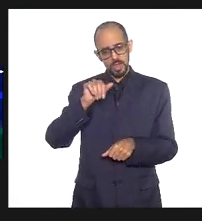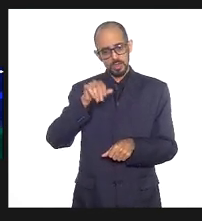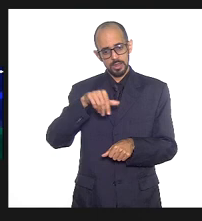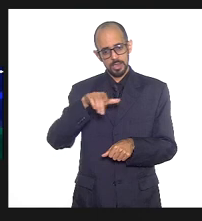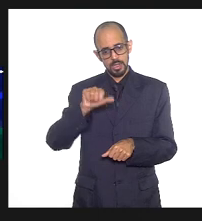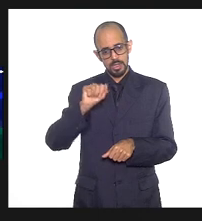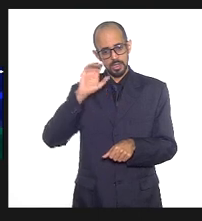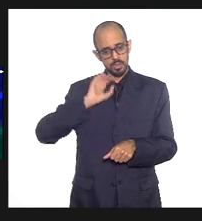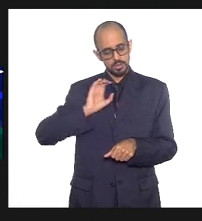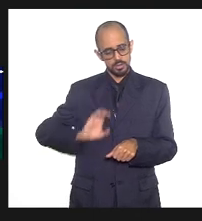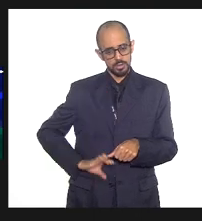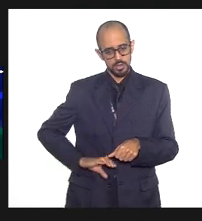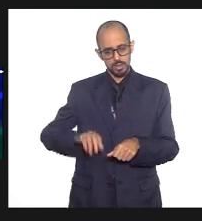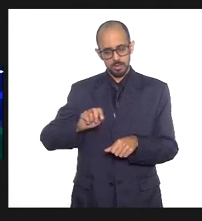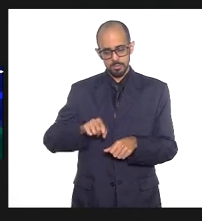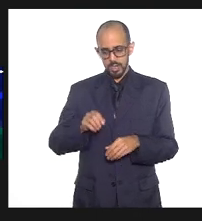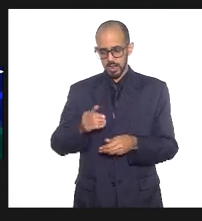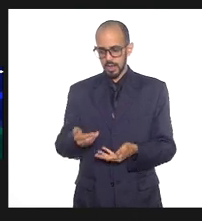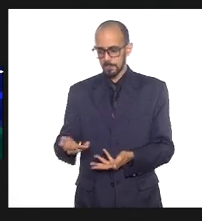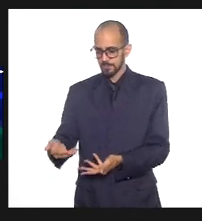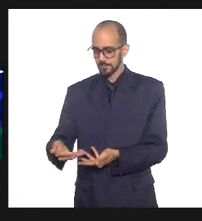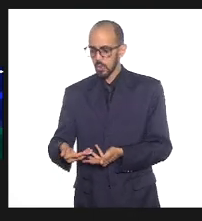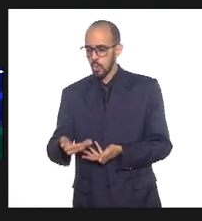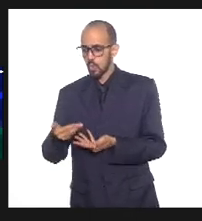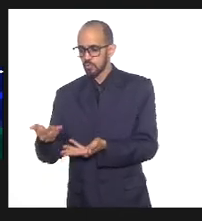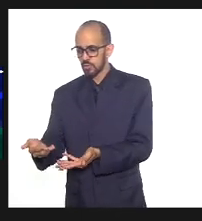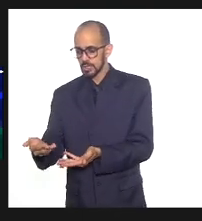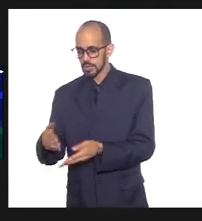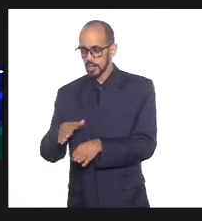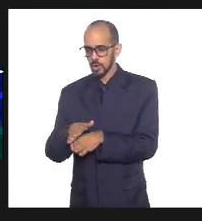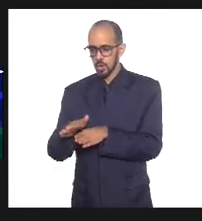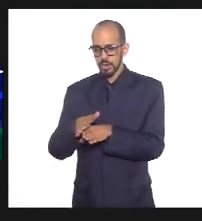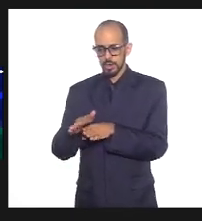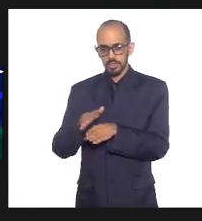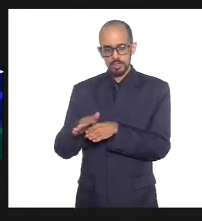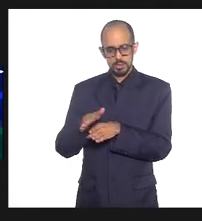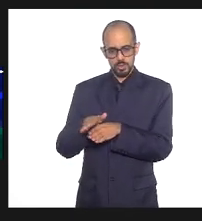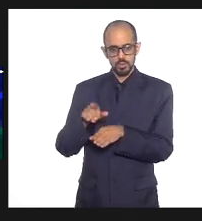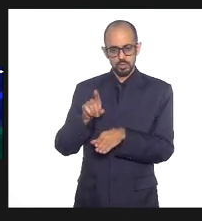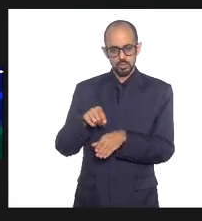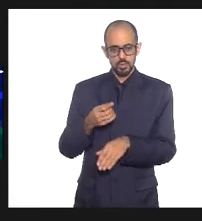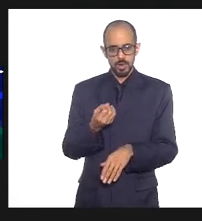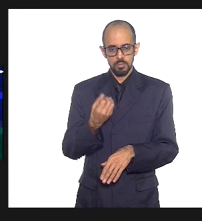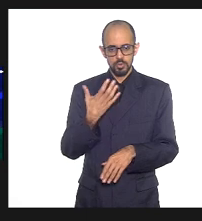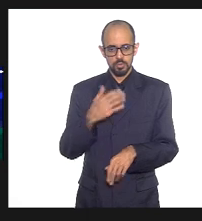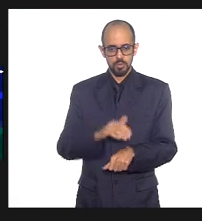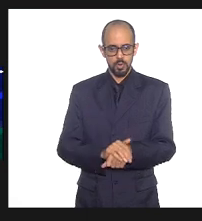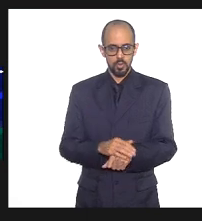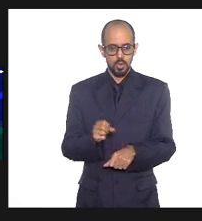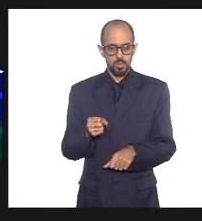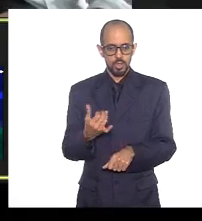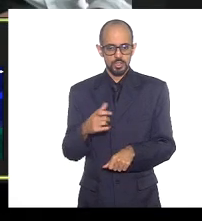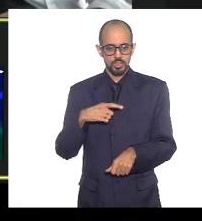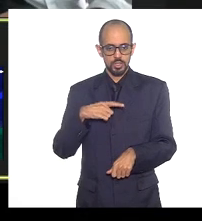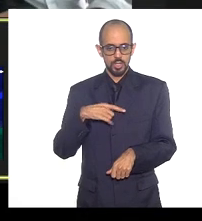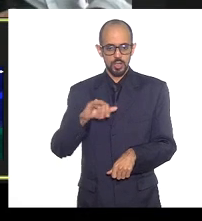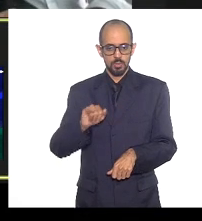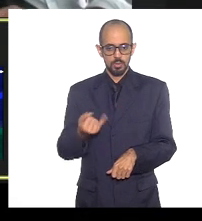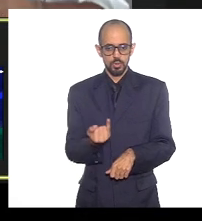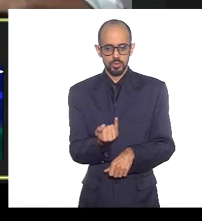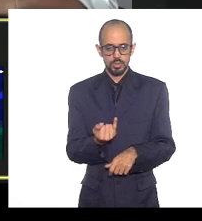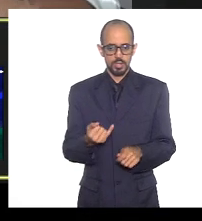prestar aquele atendimento, para prestar aquela orientação e isso é muito bacana. Quando a gente tem a oportunidade de